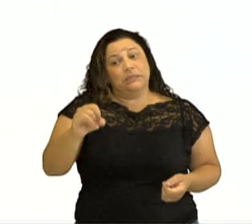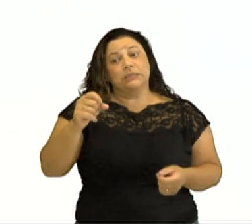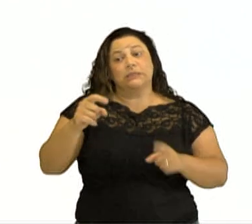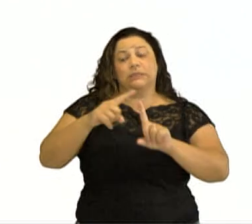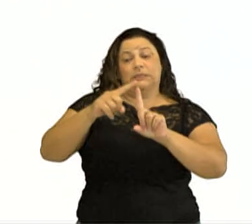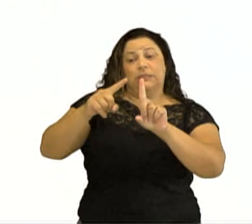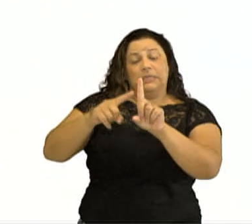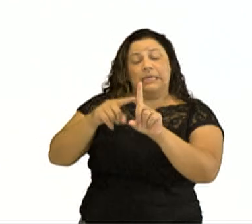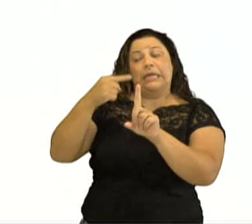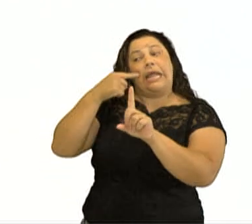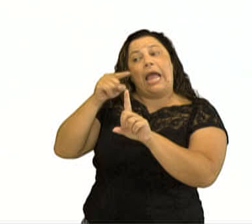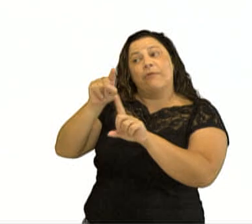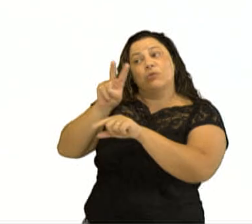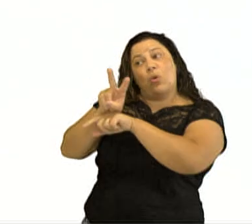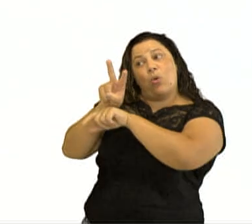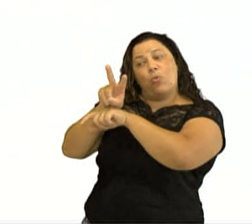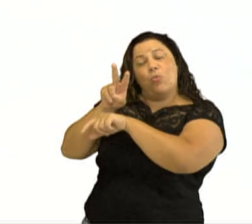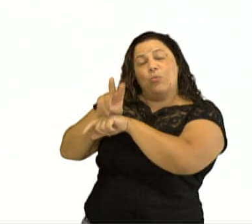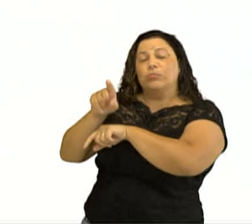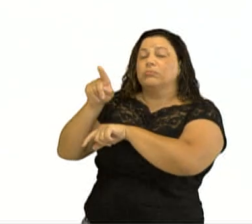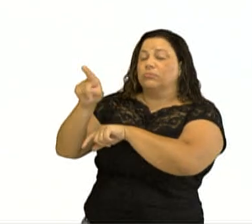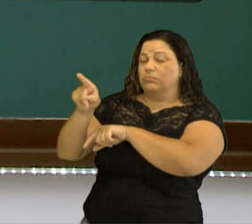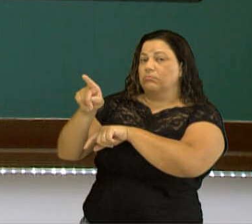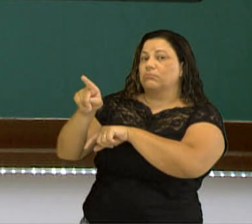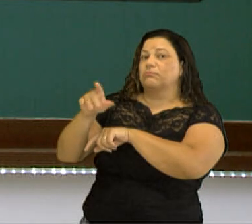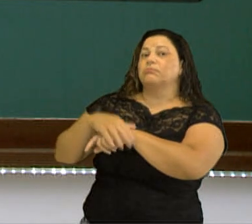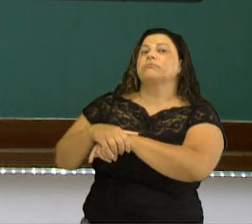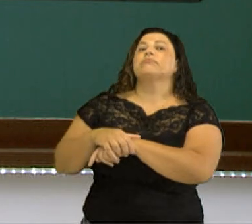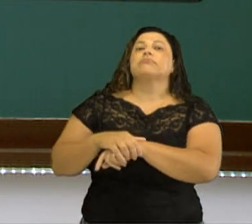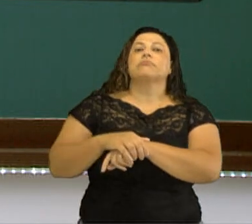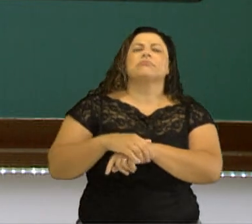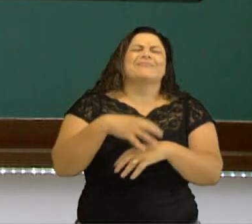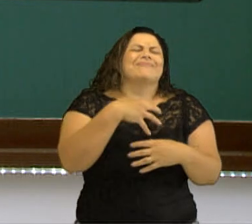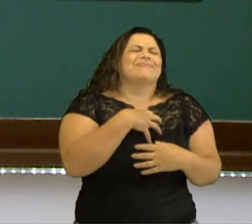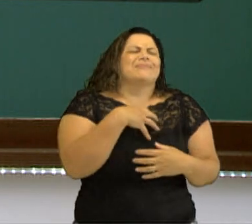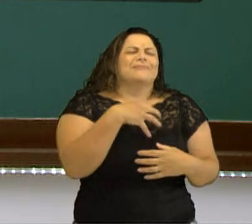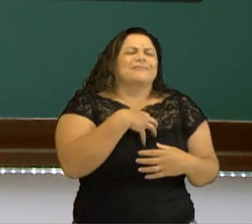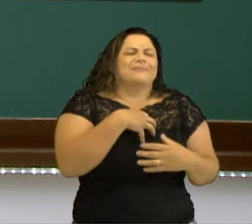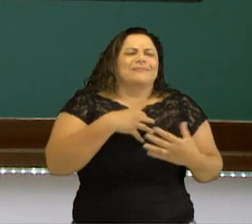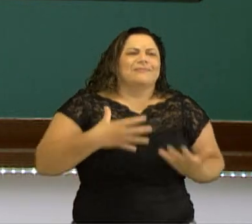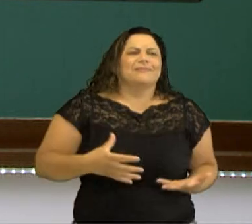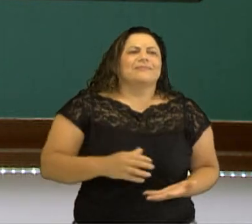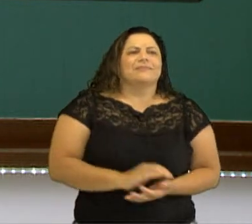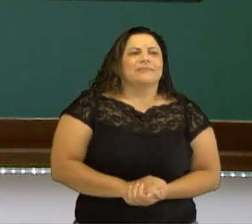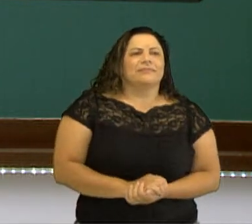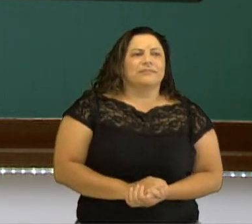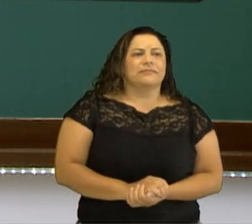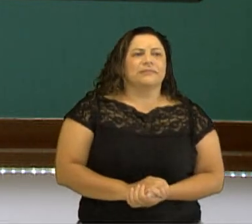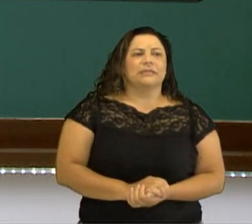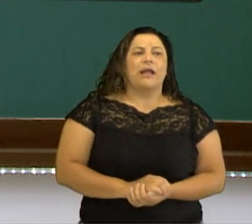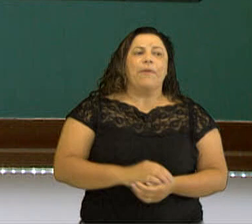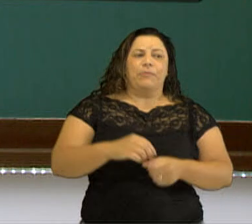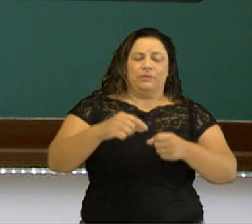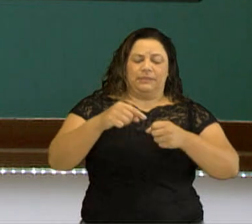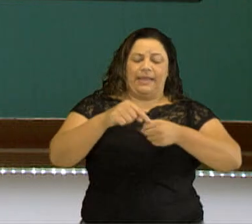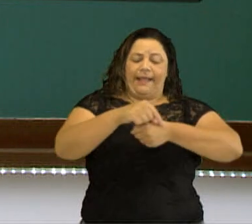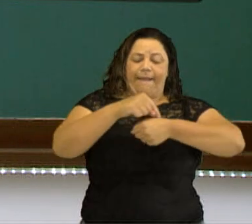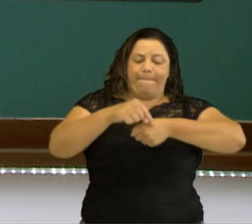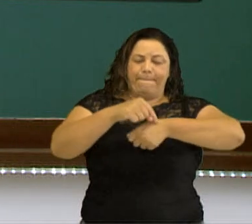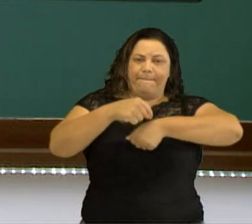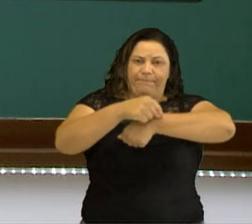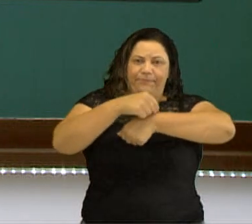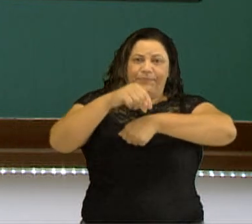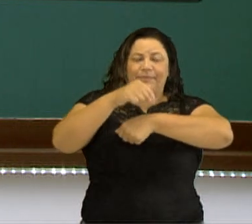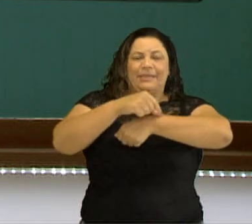para saber o tipo de cuidado que ela tem que ter. E quais são os sintomas do HPV? Você pode ter algumas verrugas que aparecem pelo